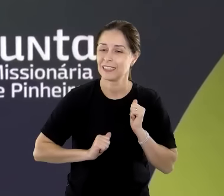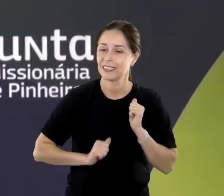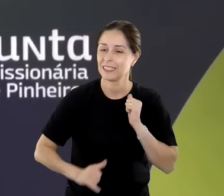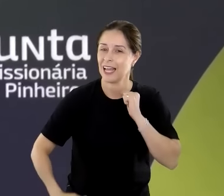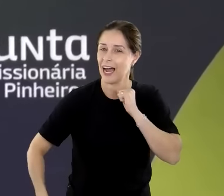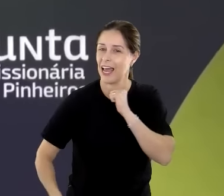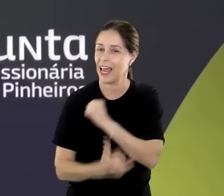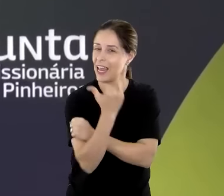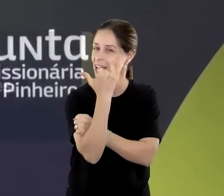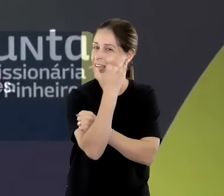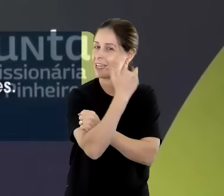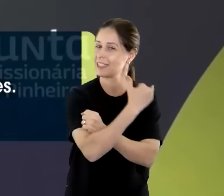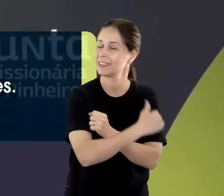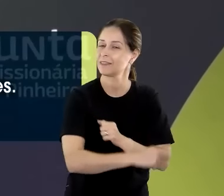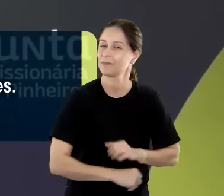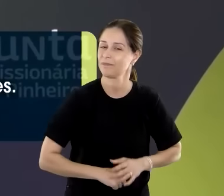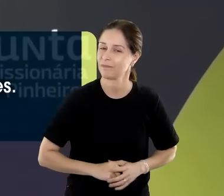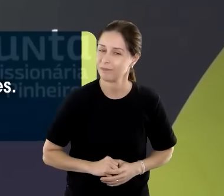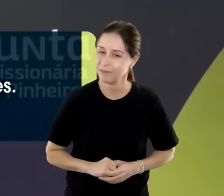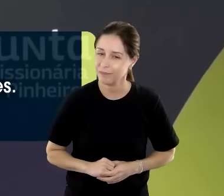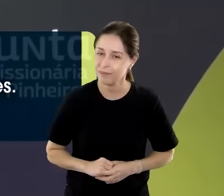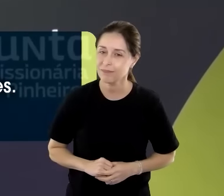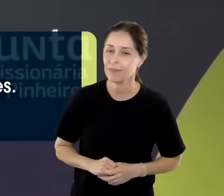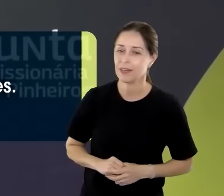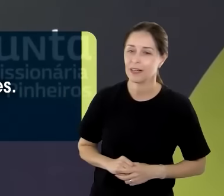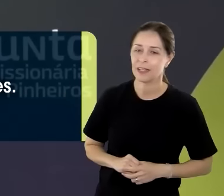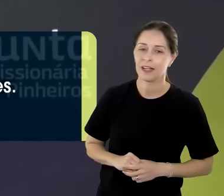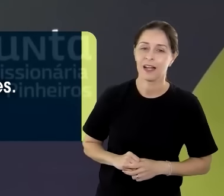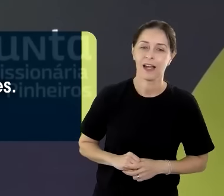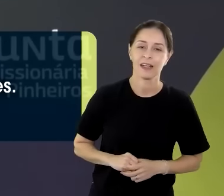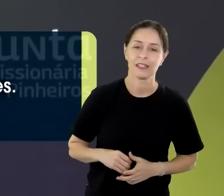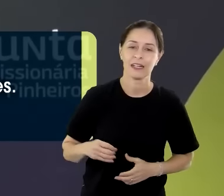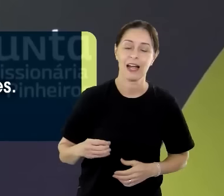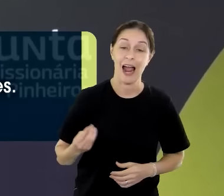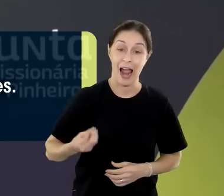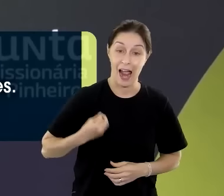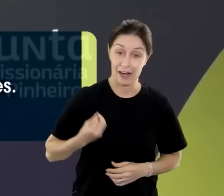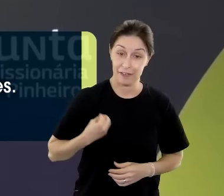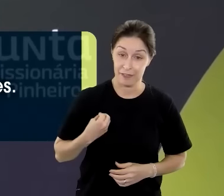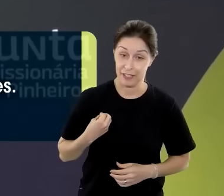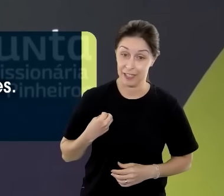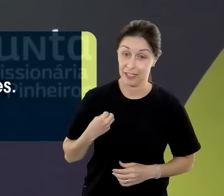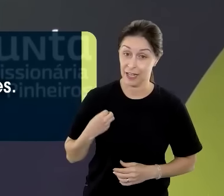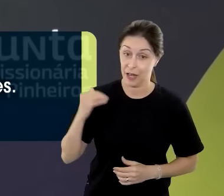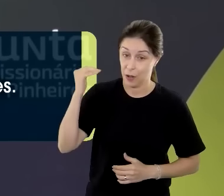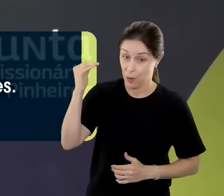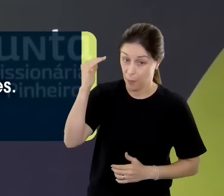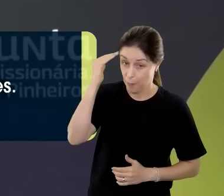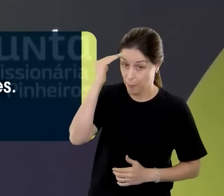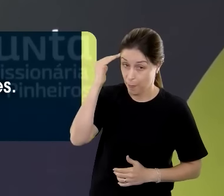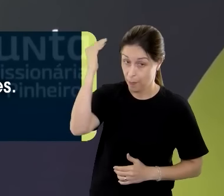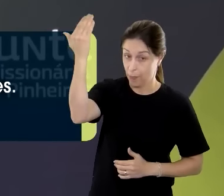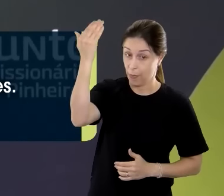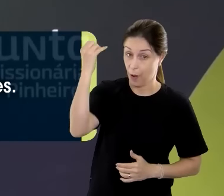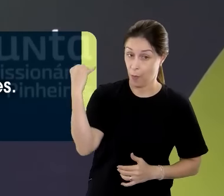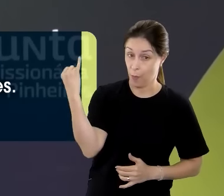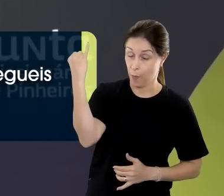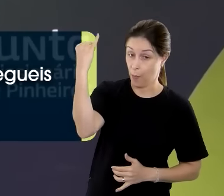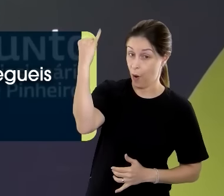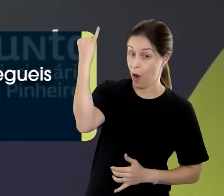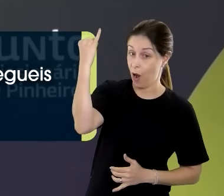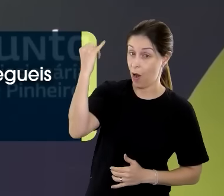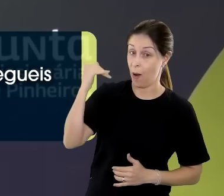Porque a vida é mais do que o alimento, e o corpo mais do que as vestes. Olha o 29 e o